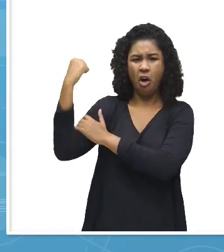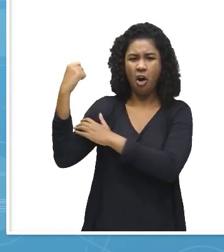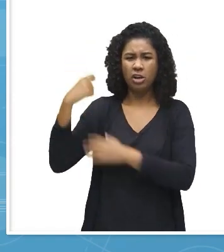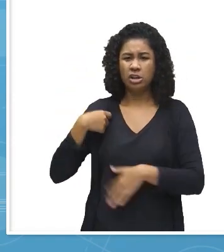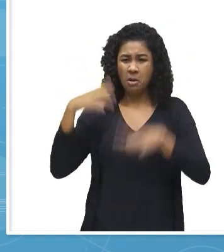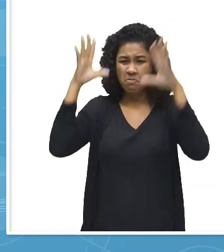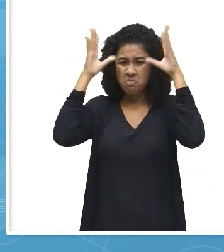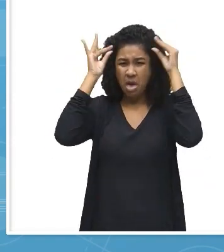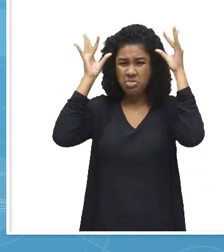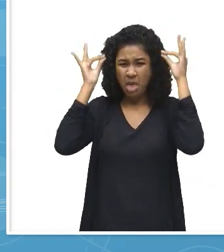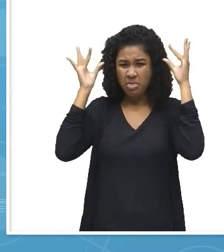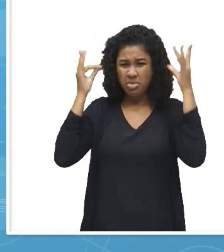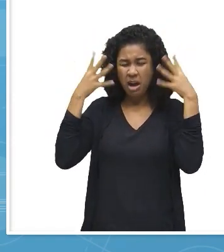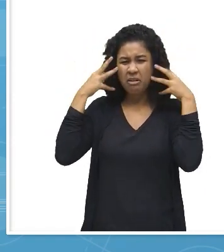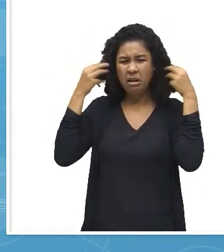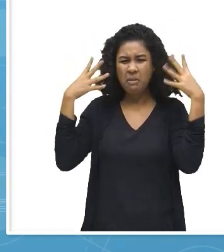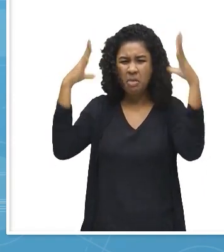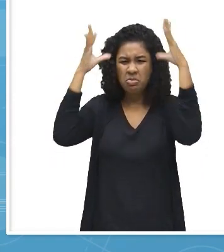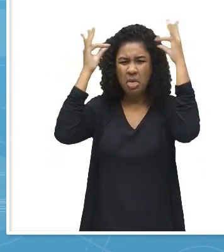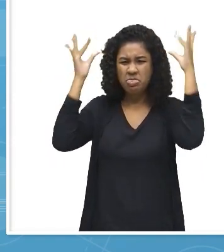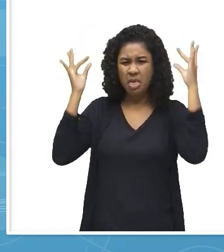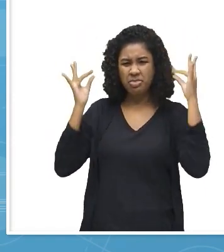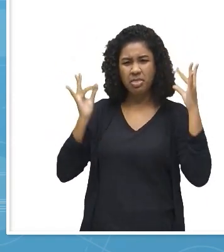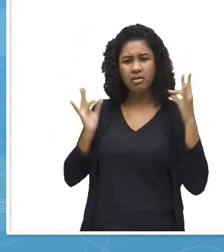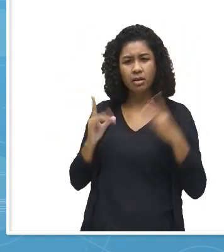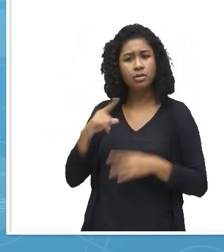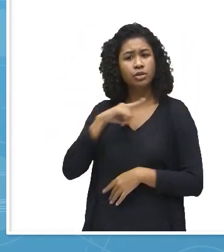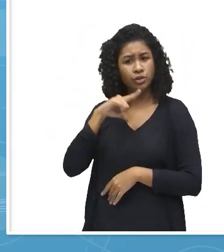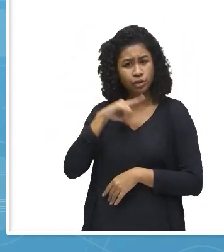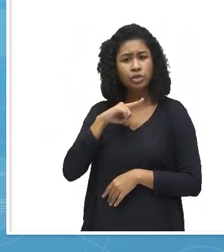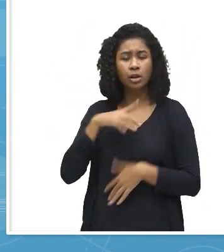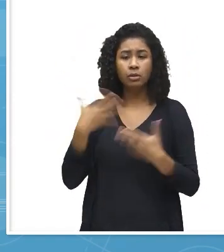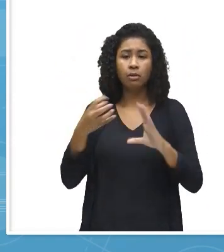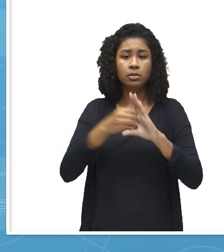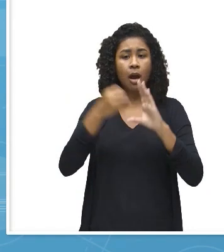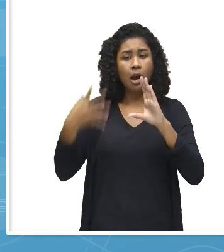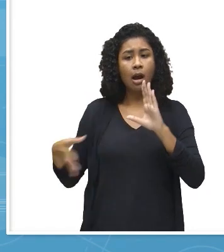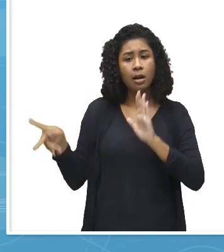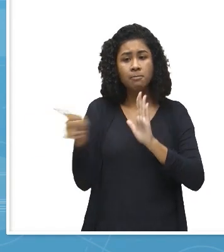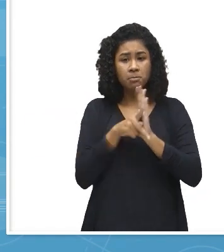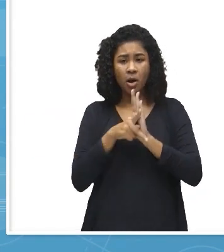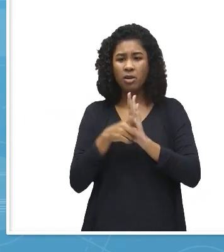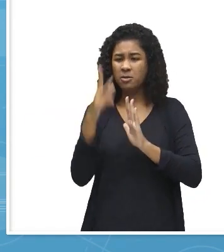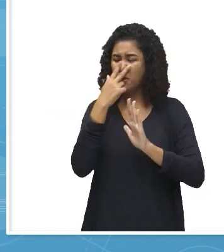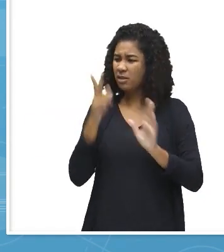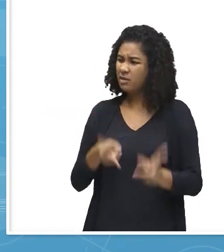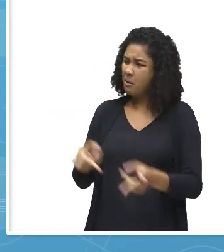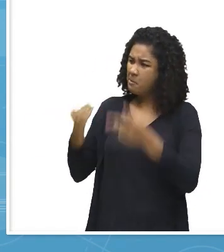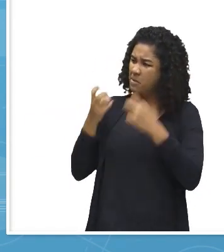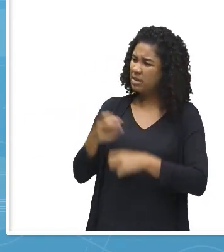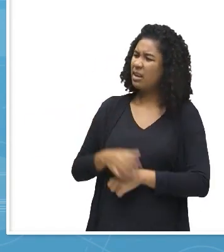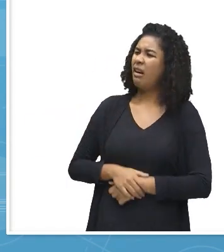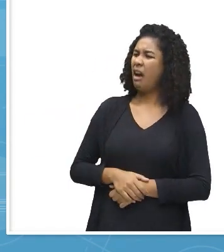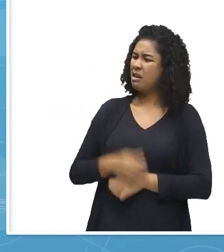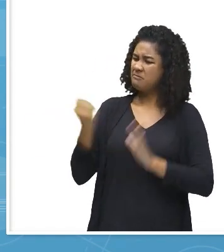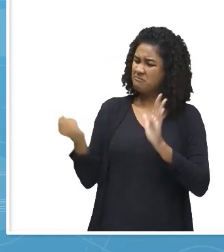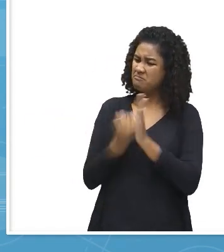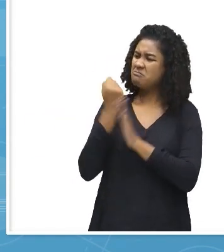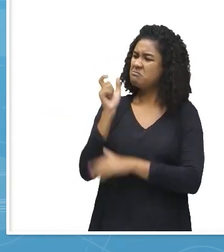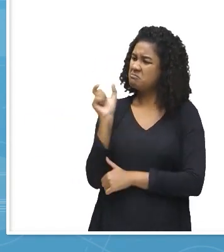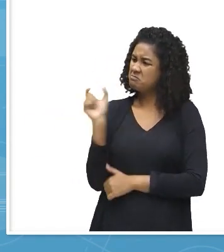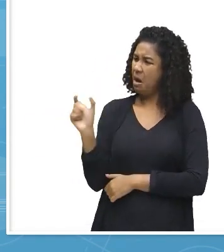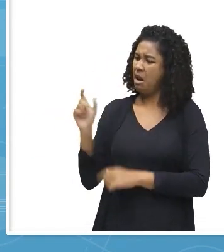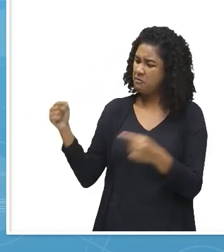pela banha de alguns animais, né? Então eles tinham essas características que também, né, ajudavam a eles